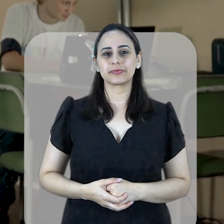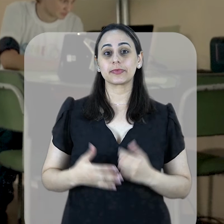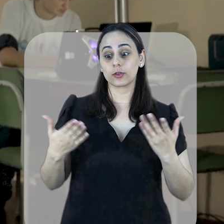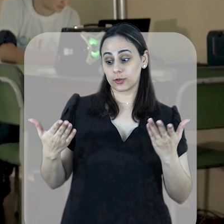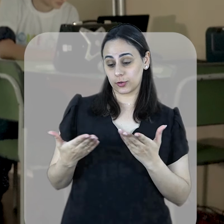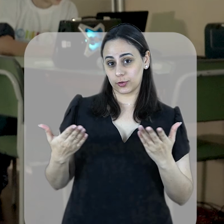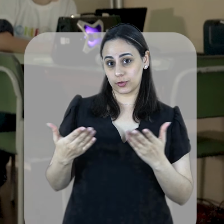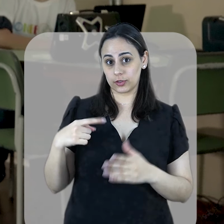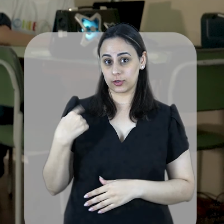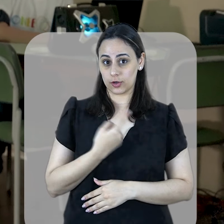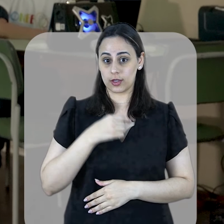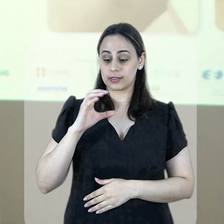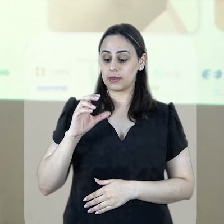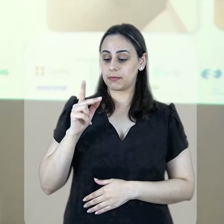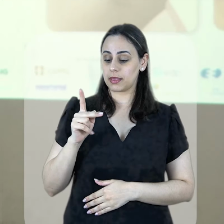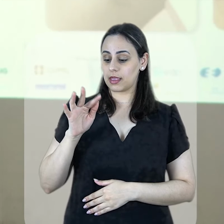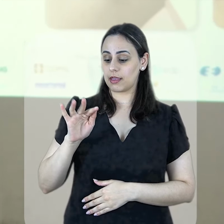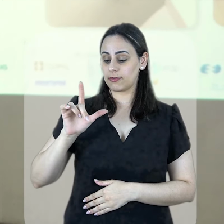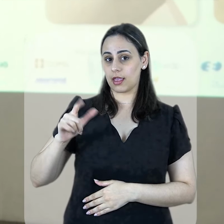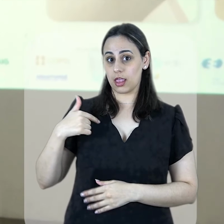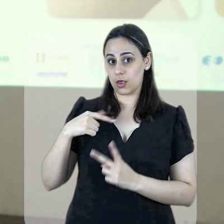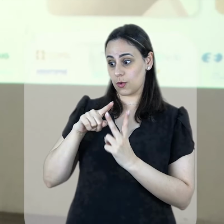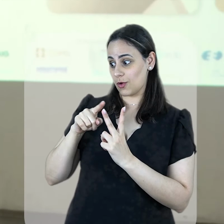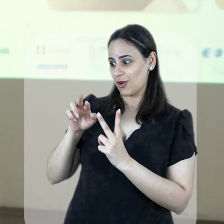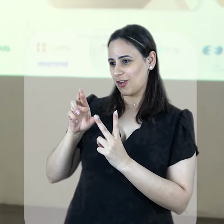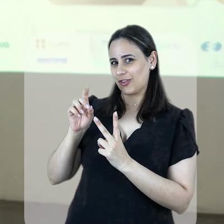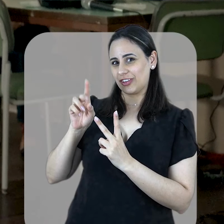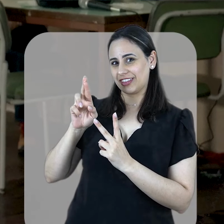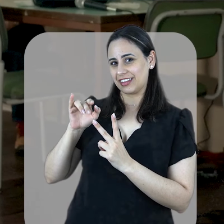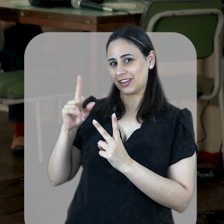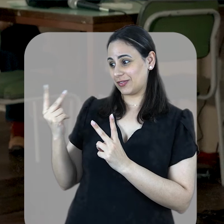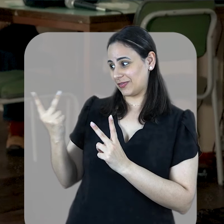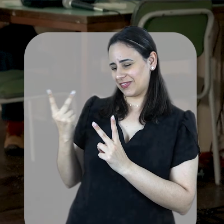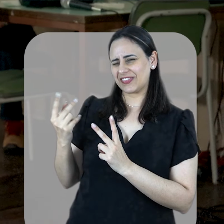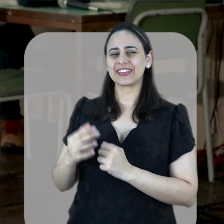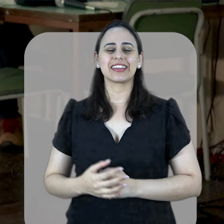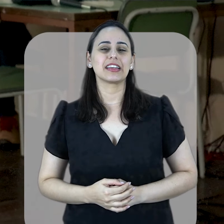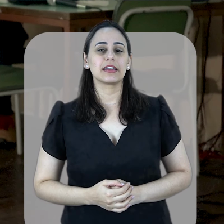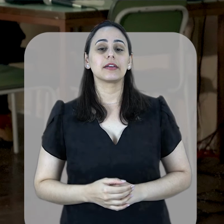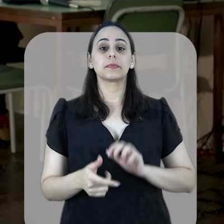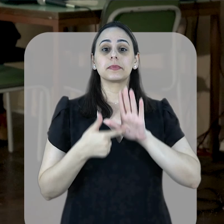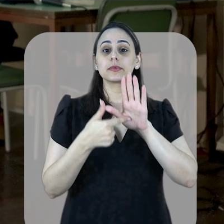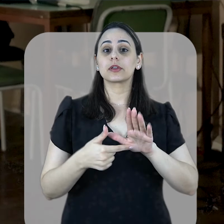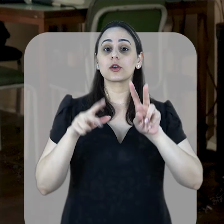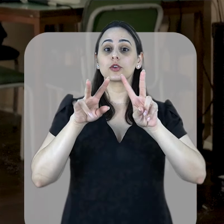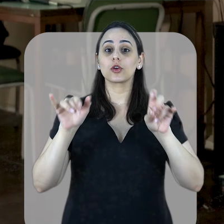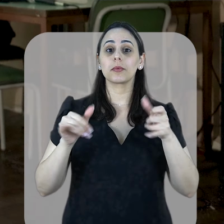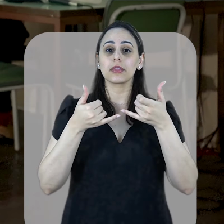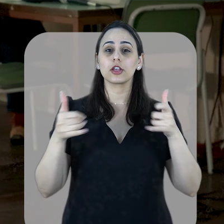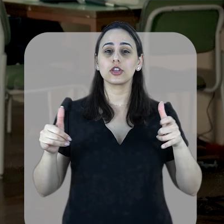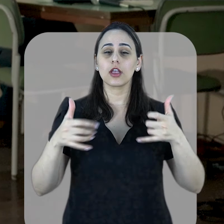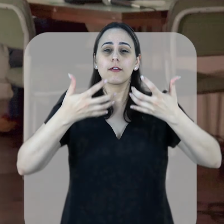Hoje, nós da CPFL, eu e o Rodrigo, vamos estar conversando aqui um pouquinho com vocês nessa Blitz da Eficiência Energética sobre a